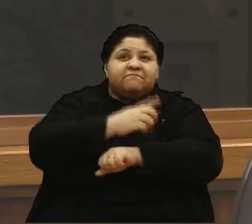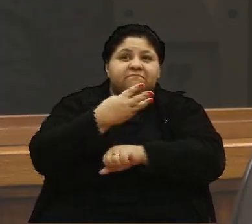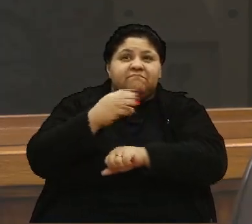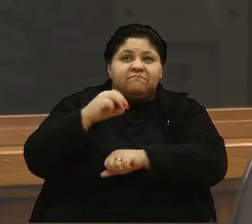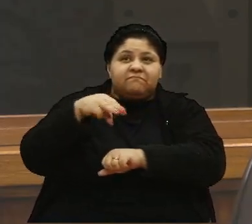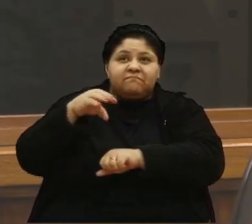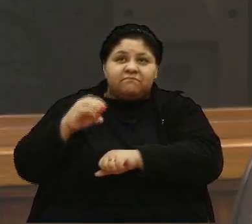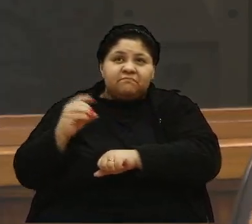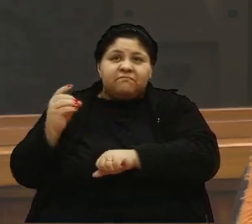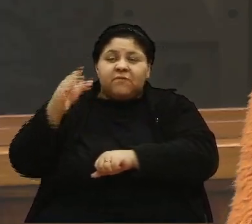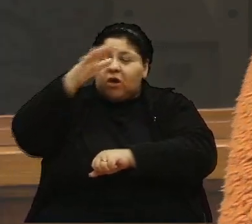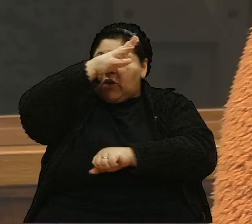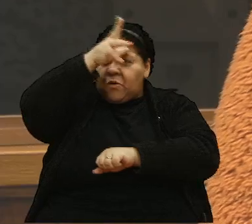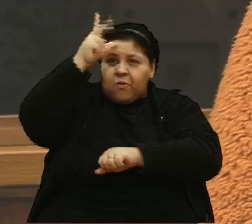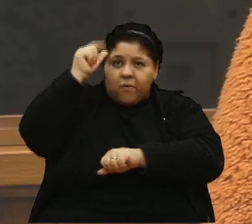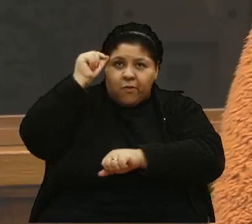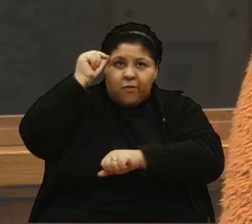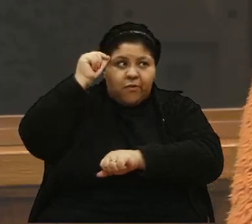maio o município